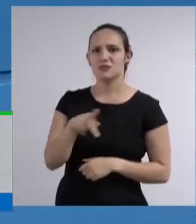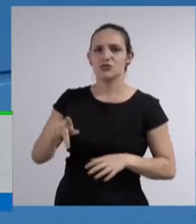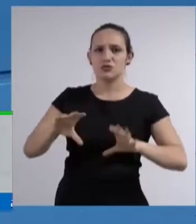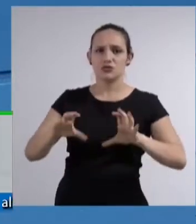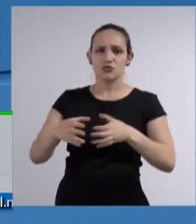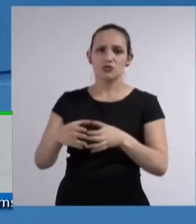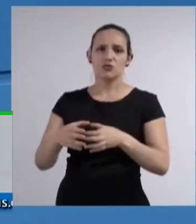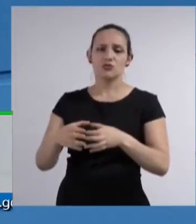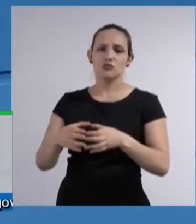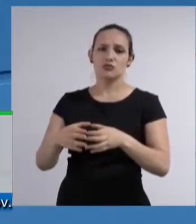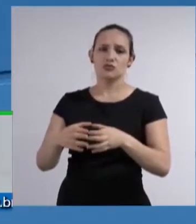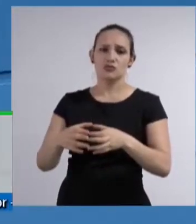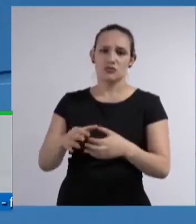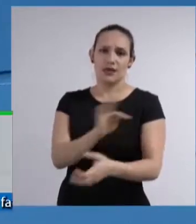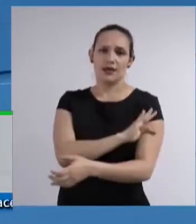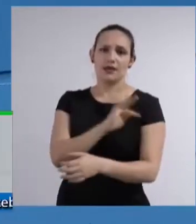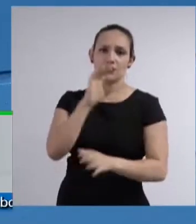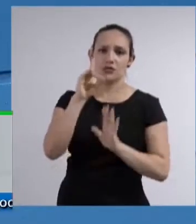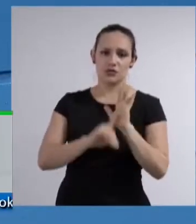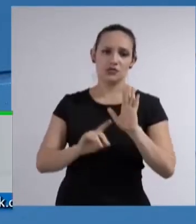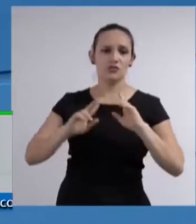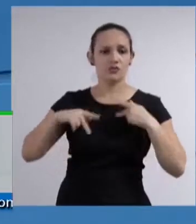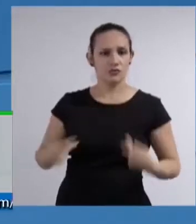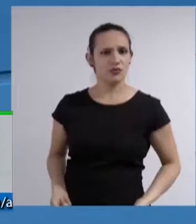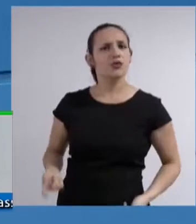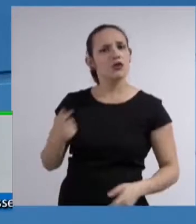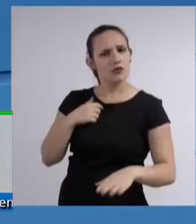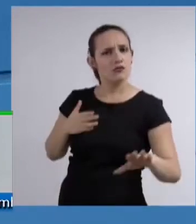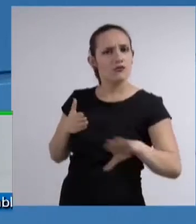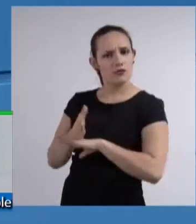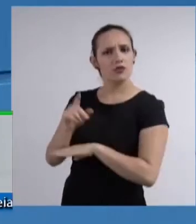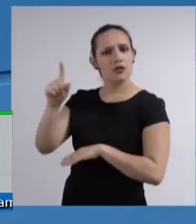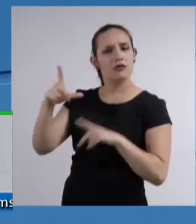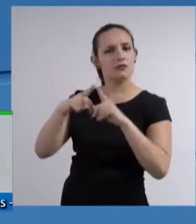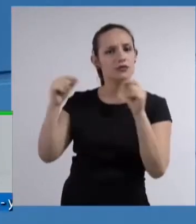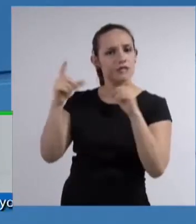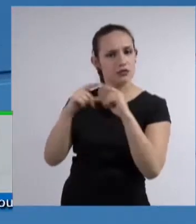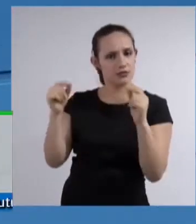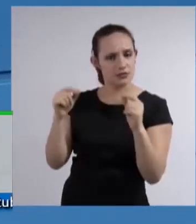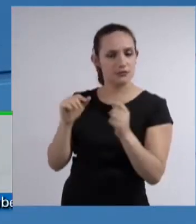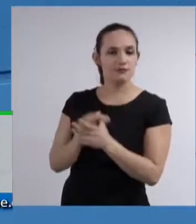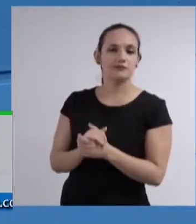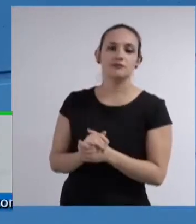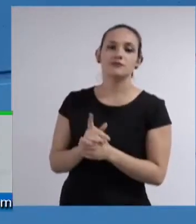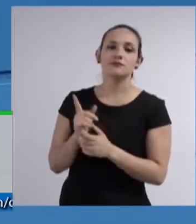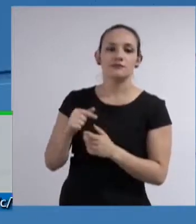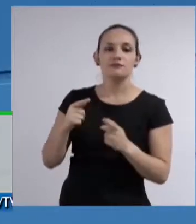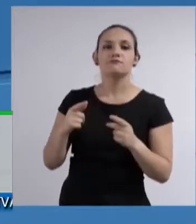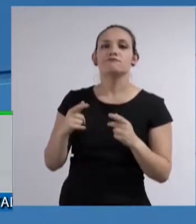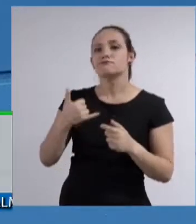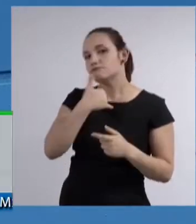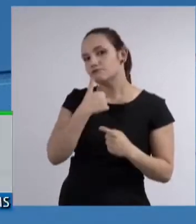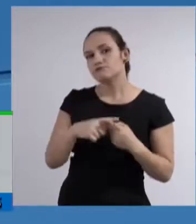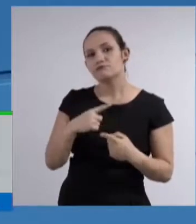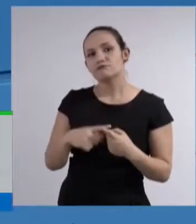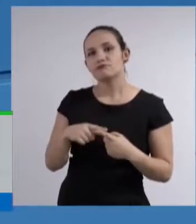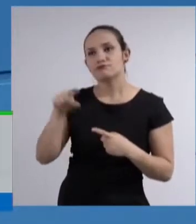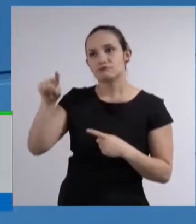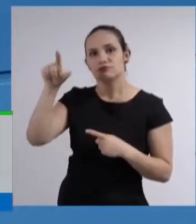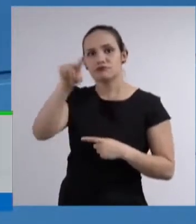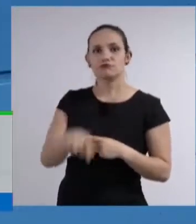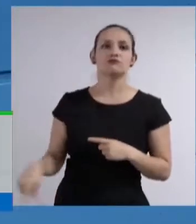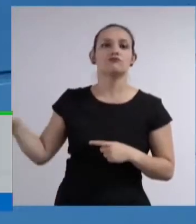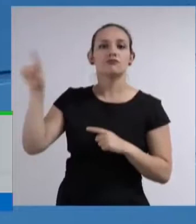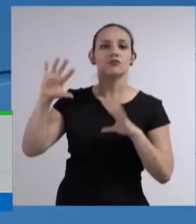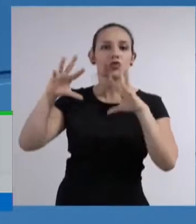Comissão de Direitos Humanos, eu fui a Brasília na época em que nós, vergonhosamente, fomos conhecidos no